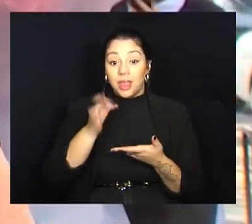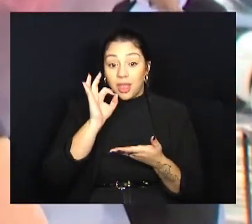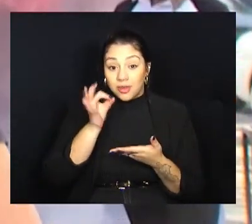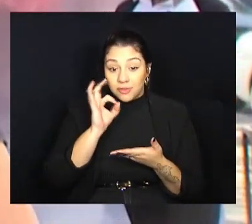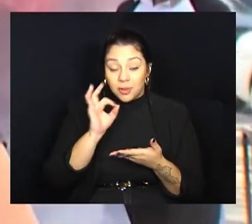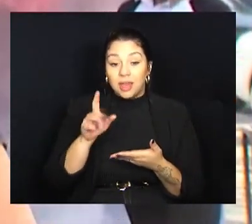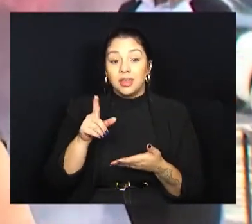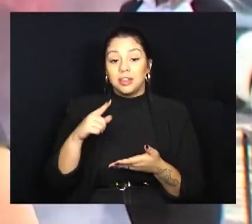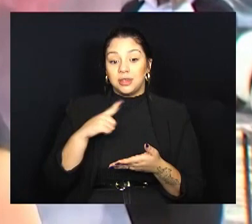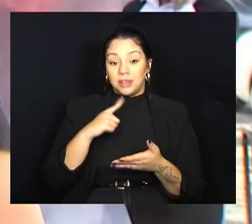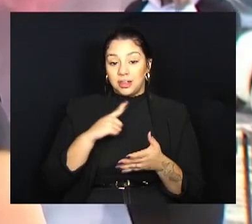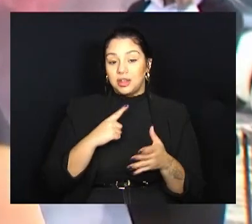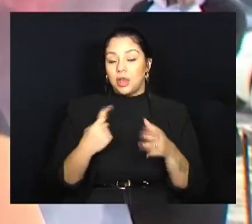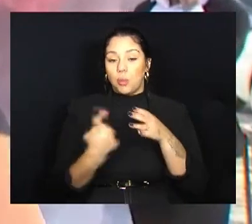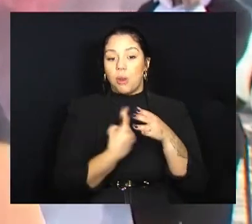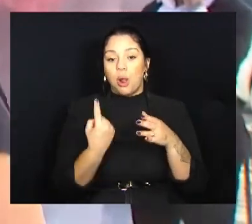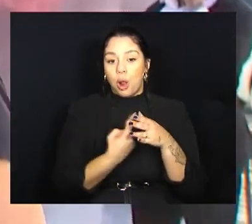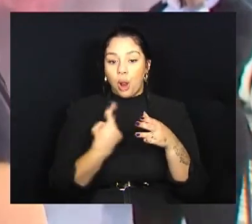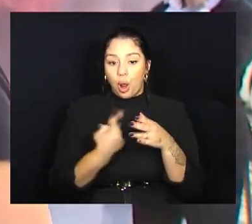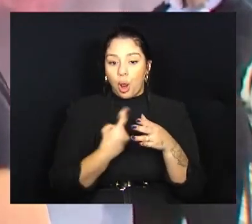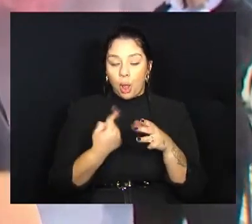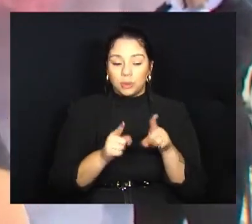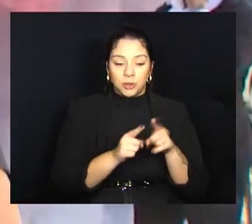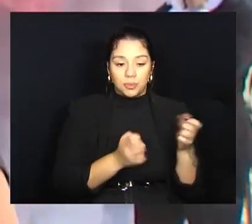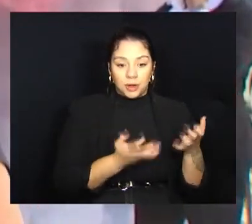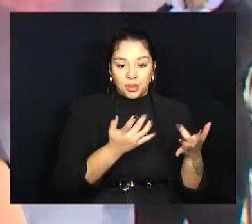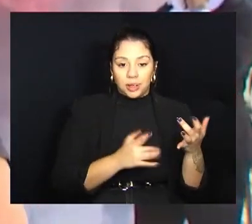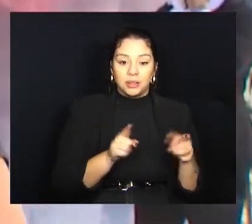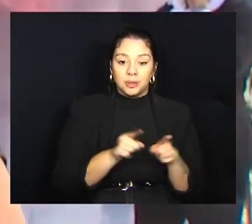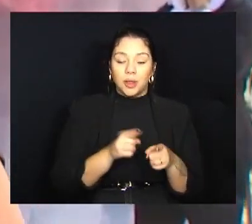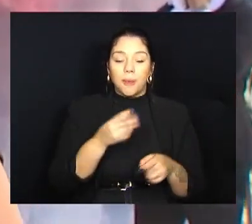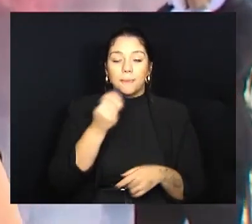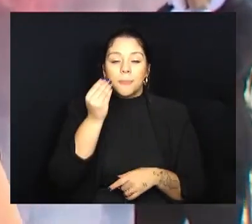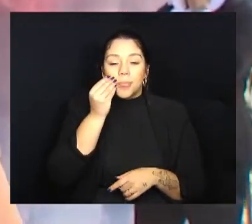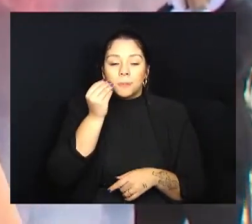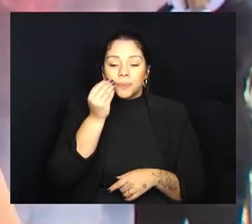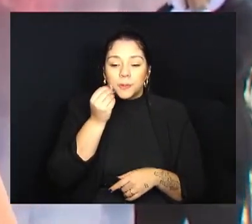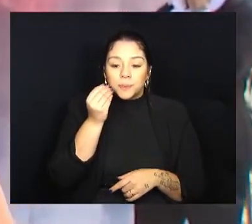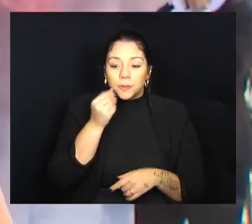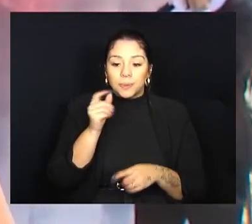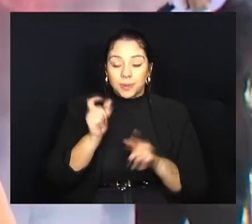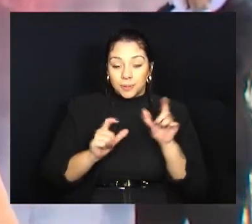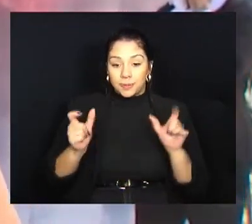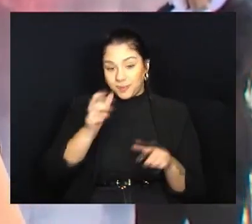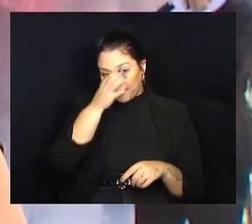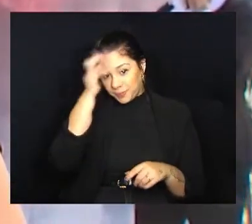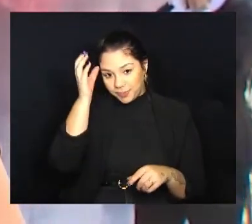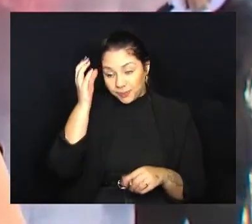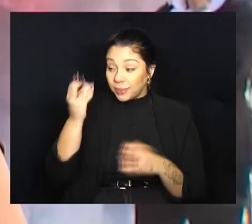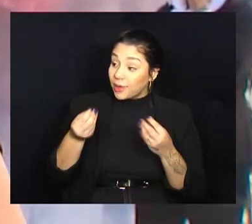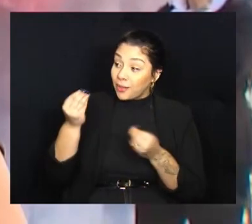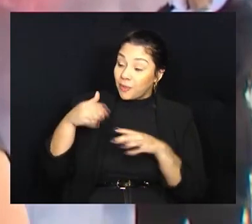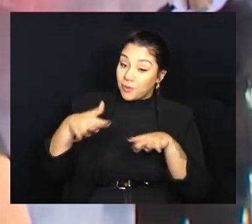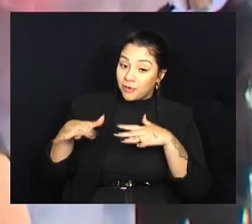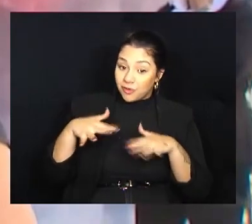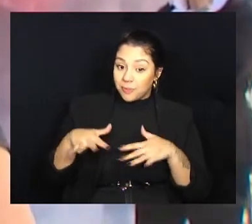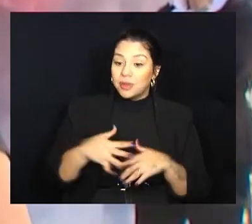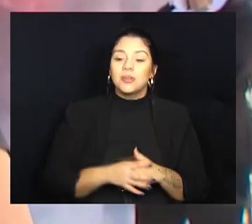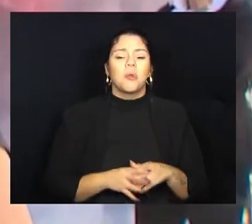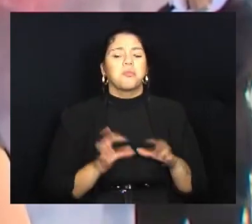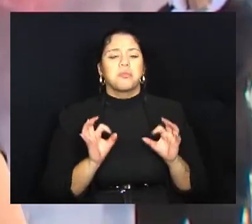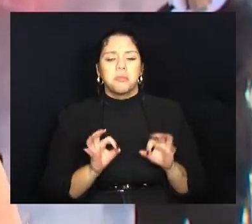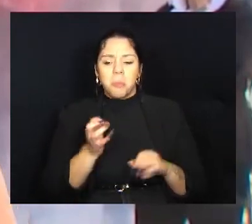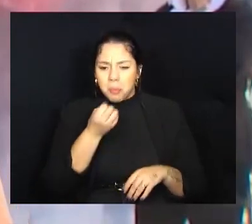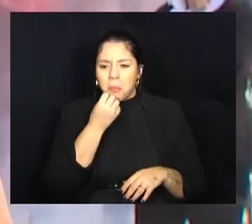está com um torrador de café, moendo e degustação também para os clientes. E como é que está sendo aí o movimento até agora? Muito